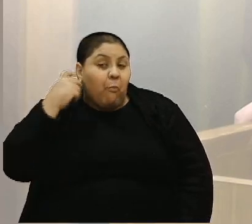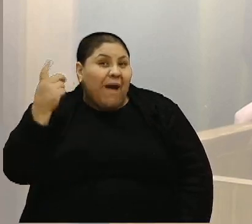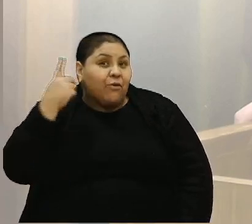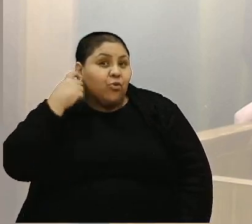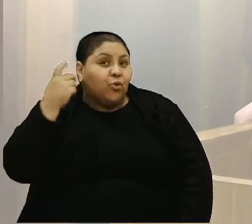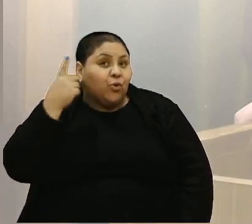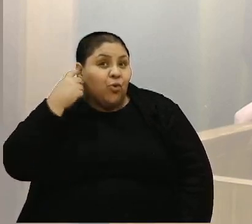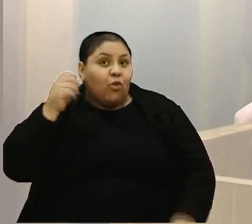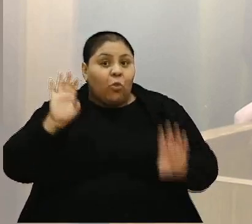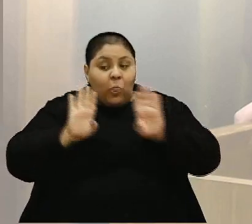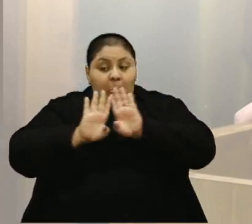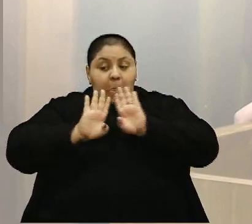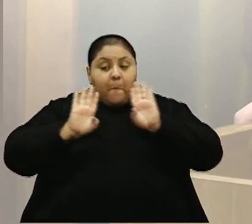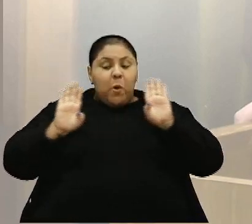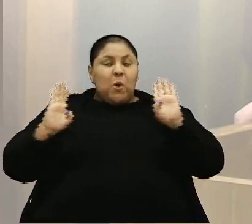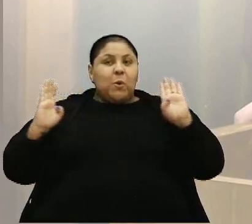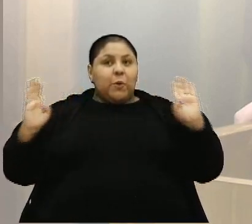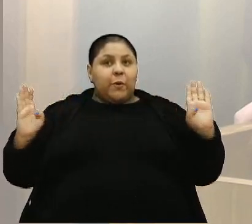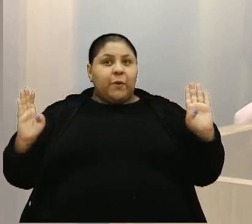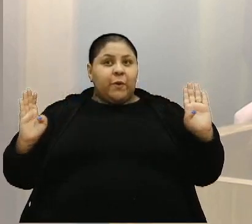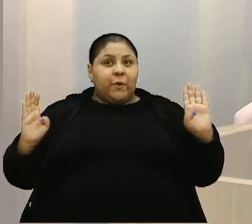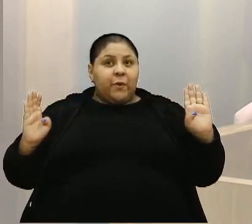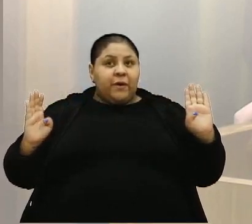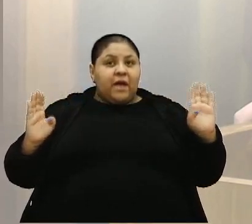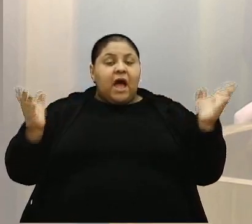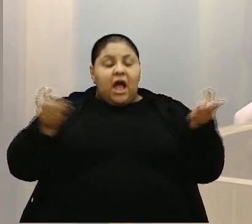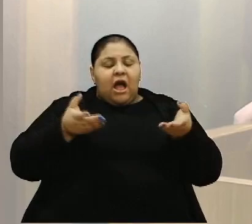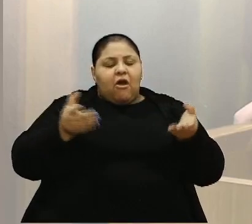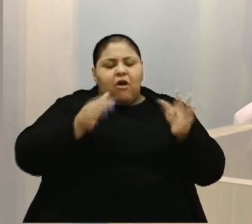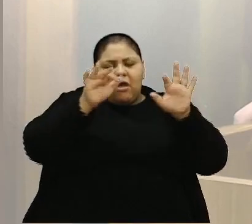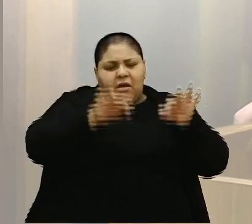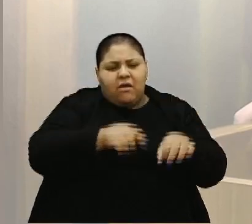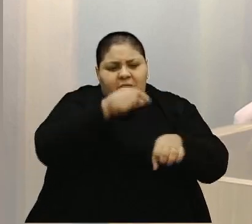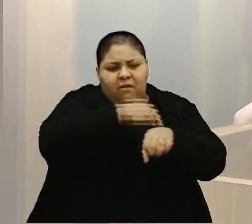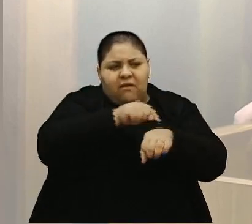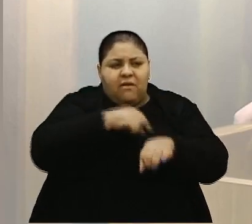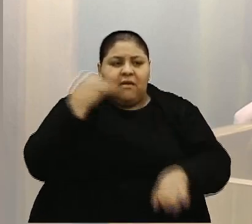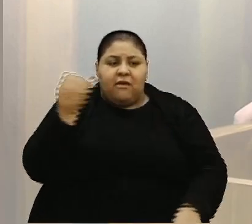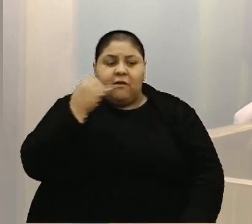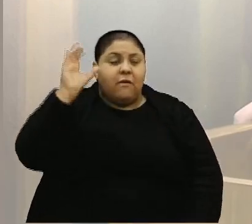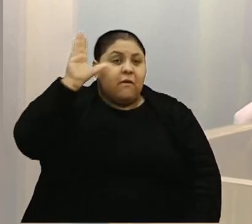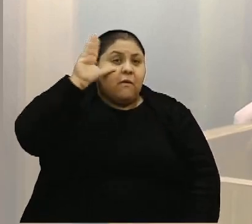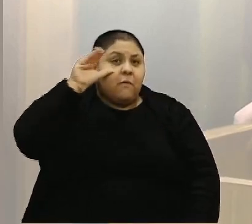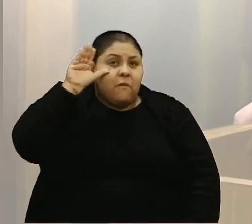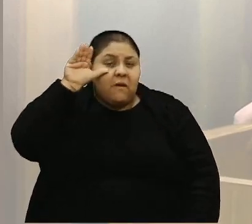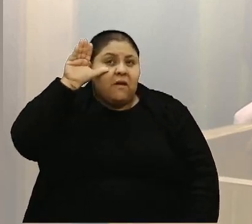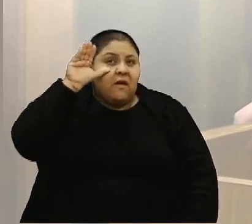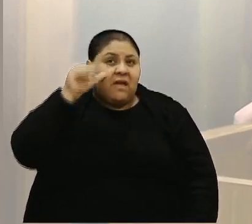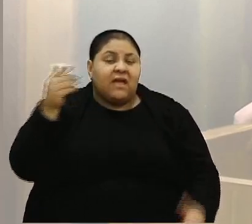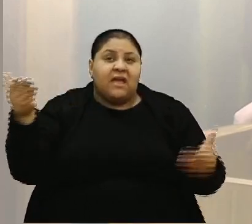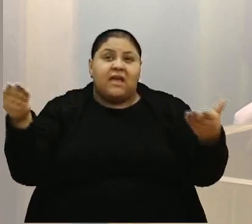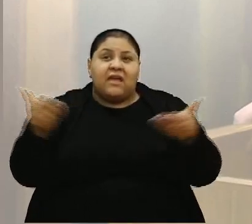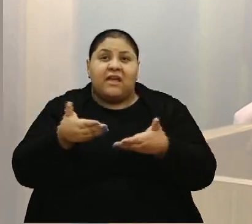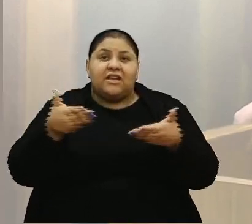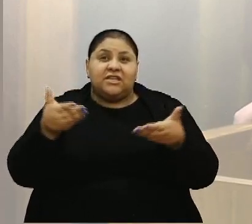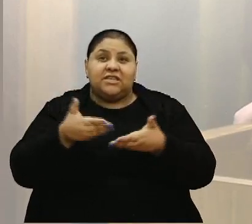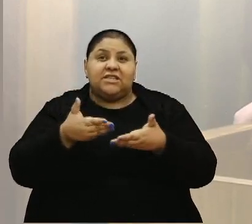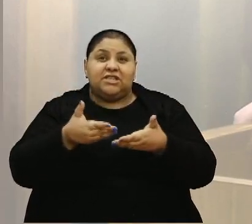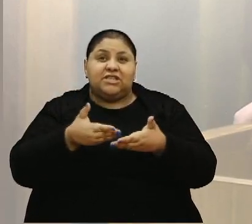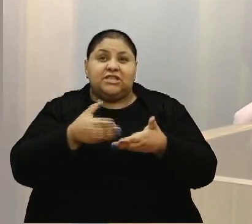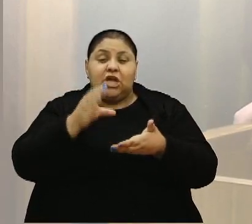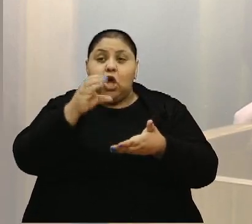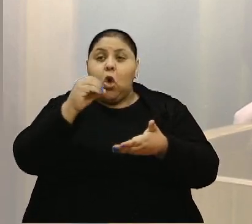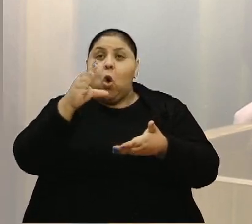muro. Já que está acabando o meu tempo, é importante a gente observar que lá já está oco embaixo